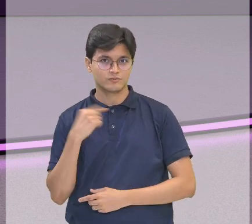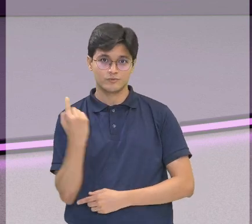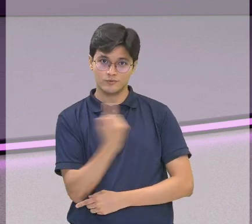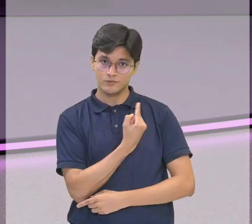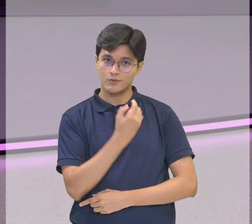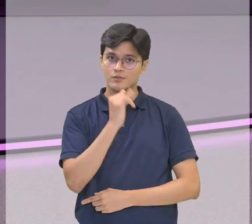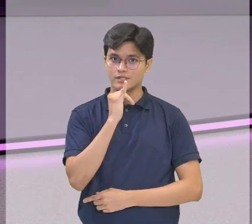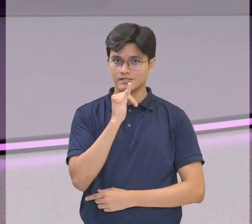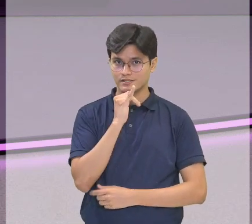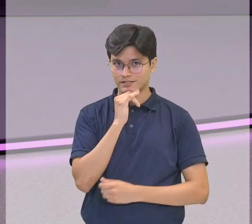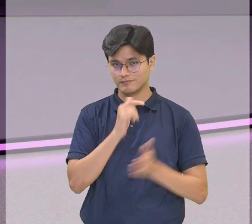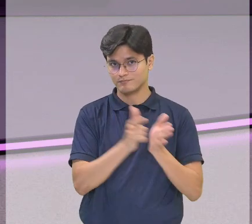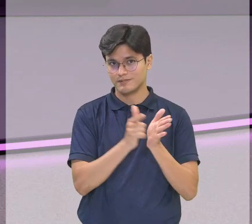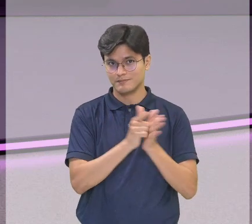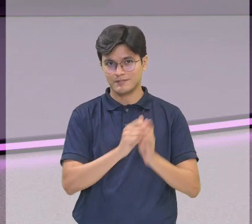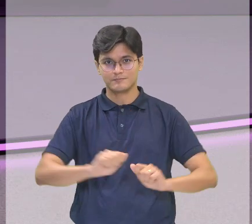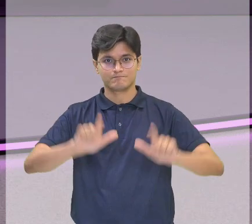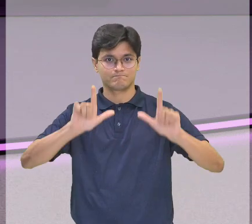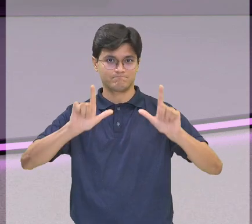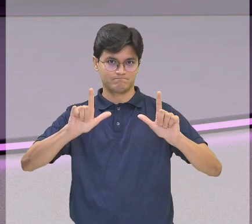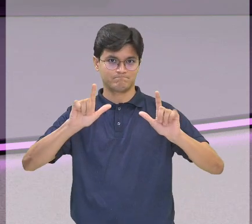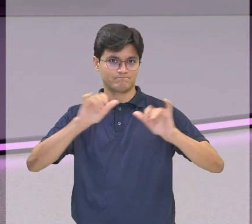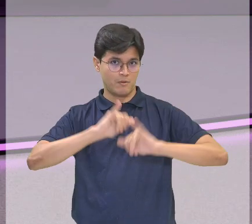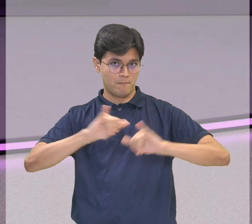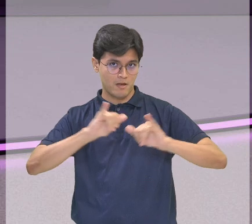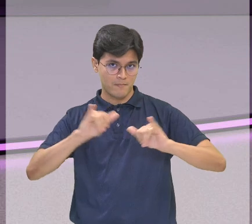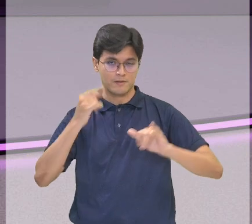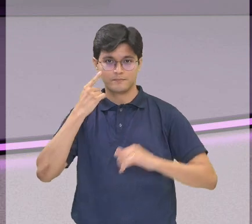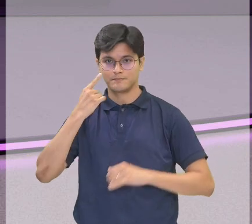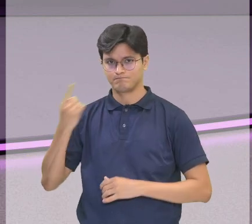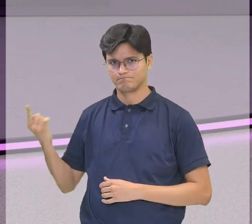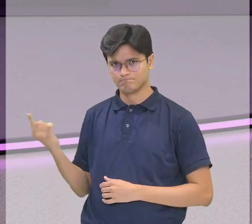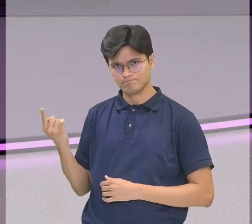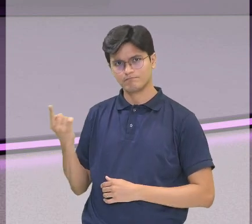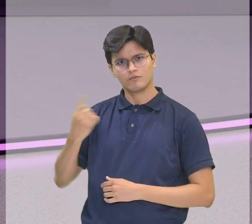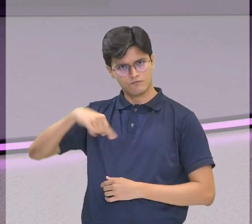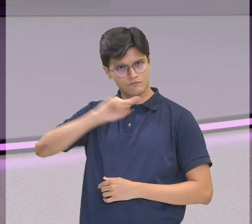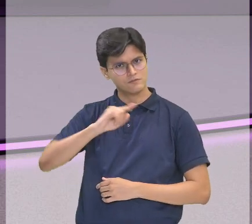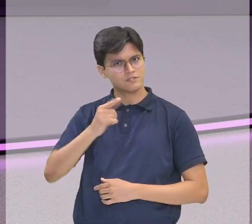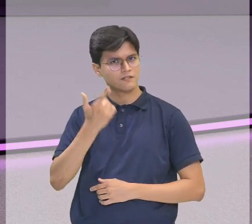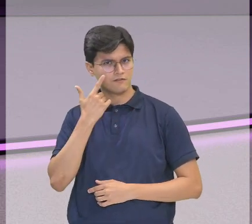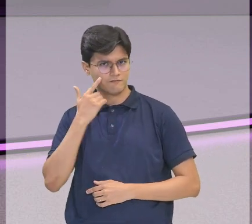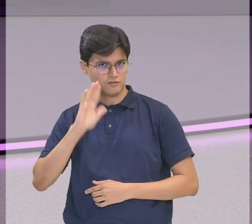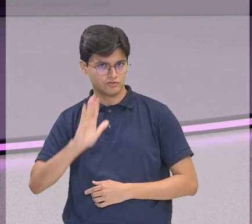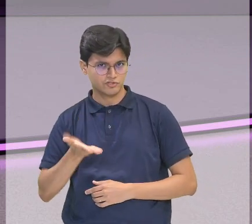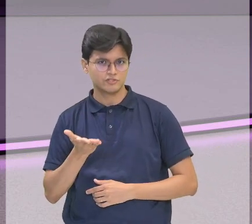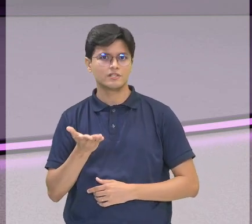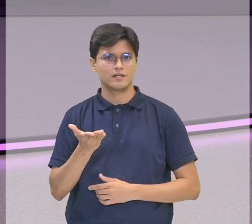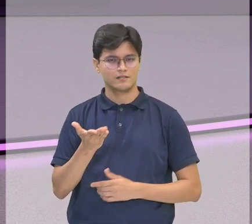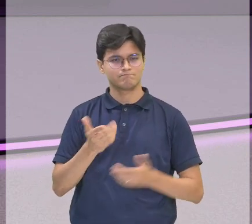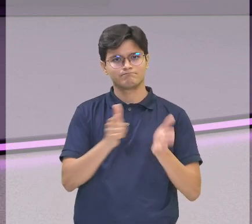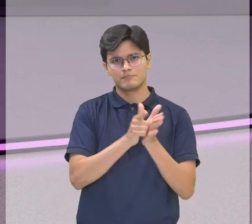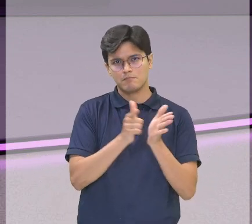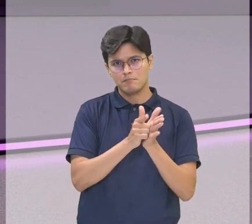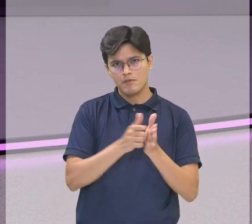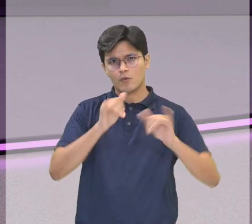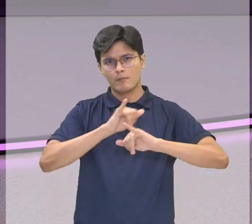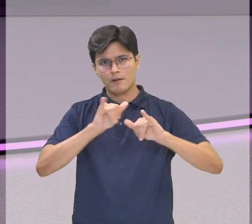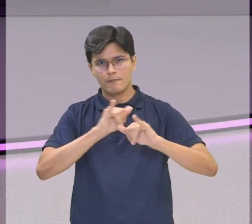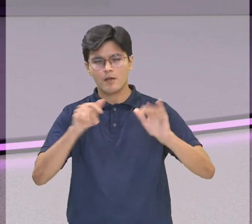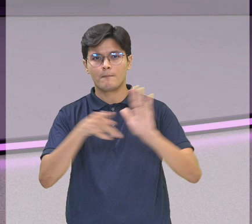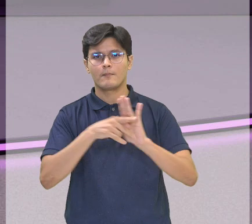posso mostrar para vocês no nosso encarte, né? Todo mundo já viu um encarte desse de supermercado, onde